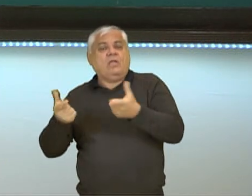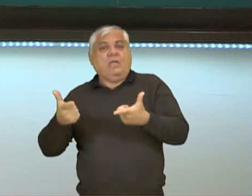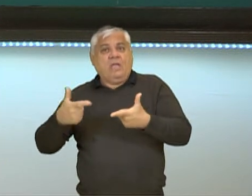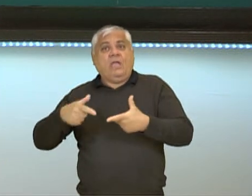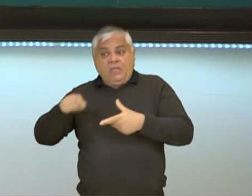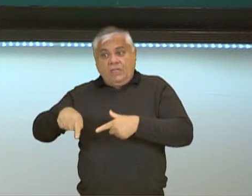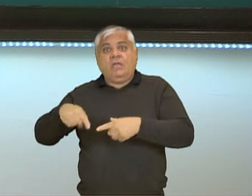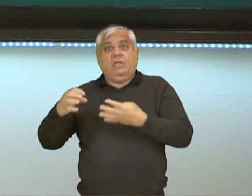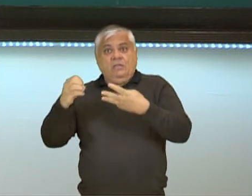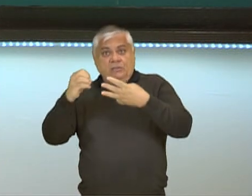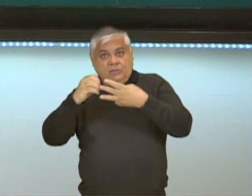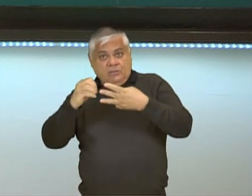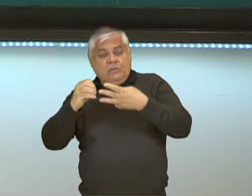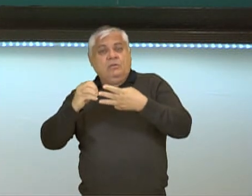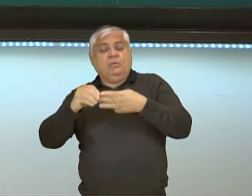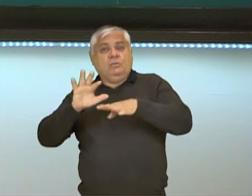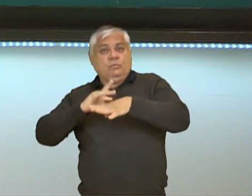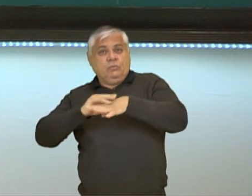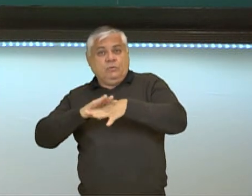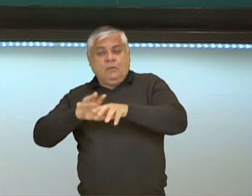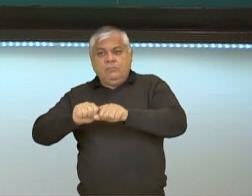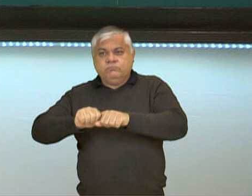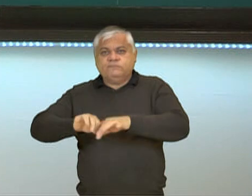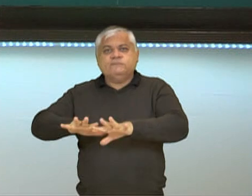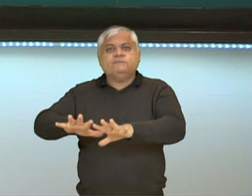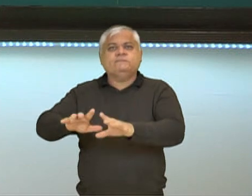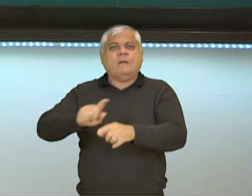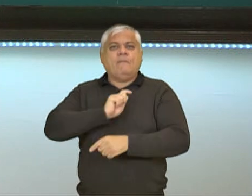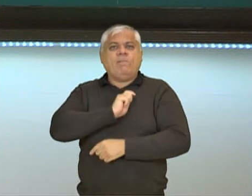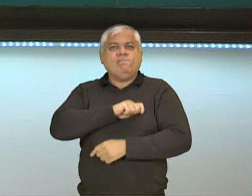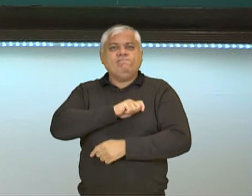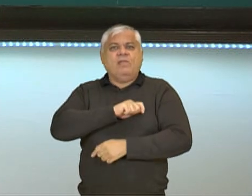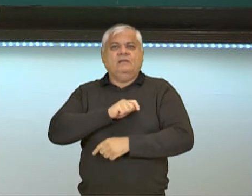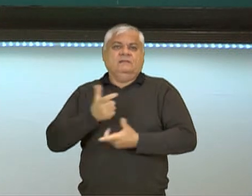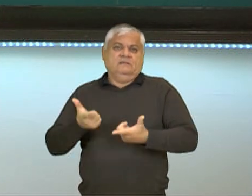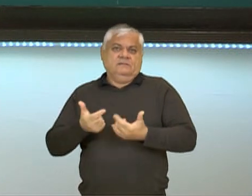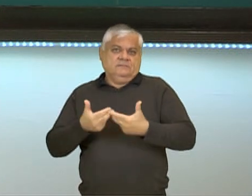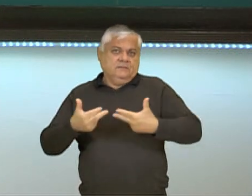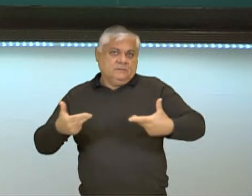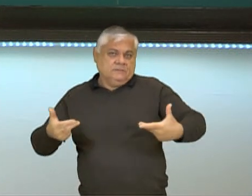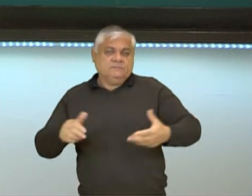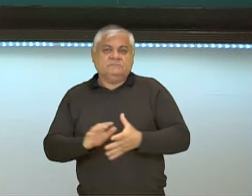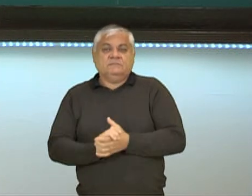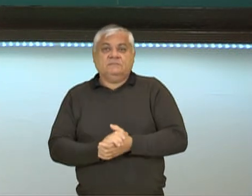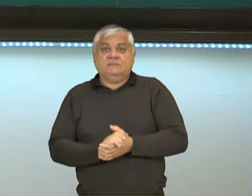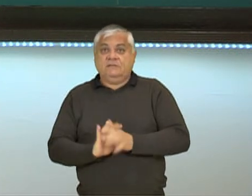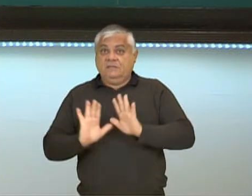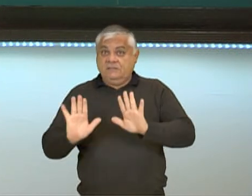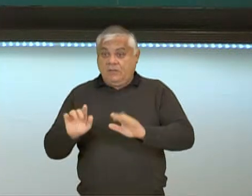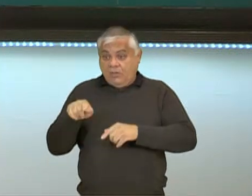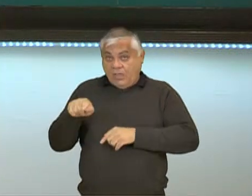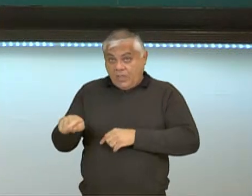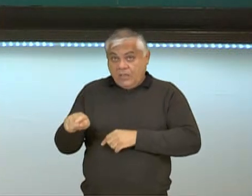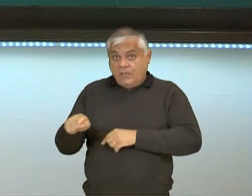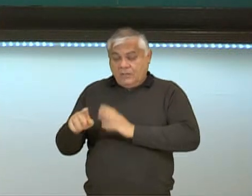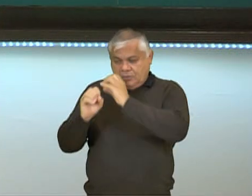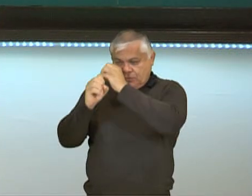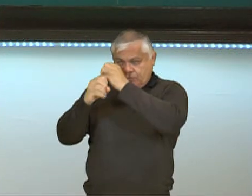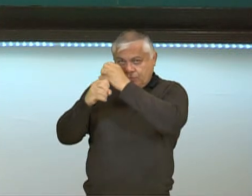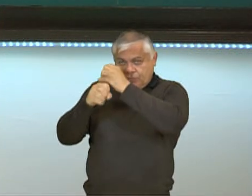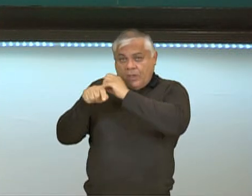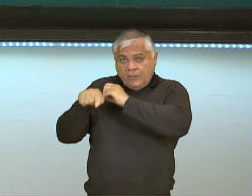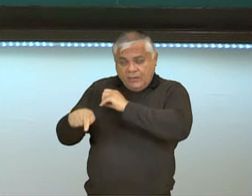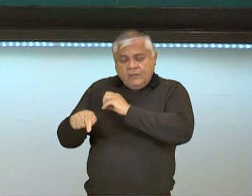né? Agentes ali que desencadeiam, que provocam as doenças. Portanto, este instrumento, o microscópio,